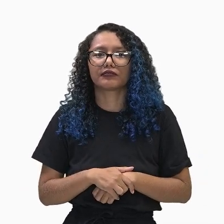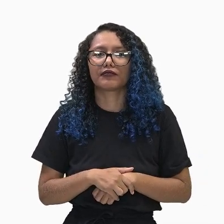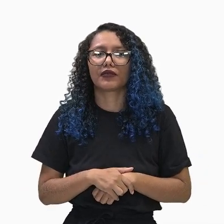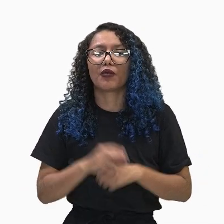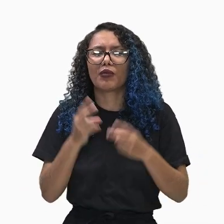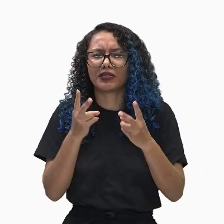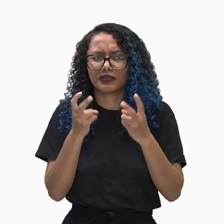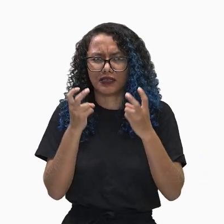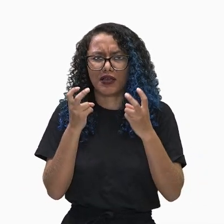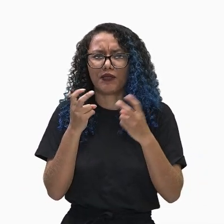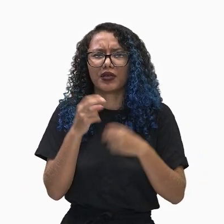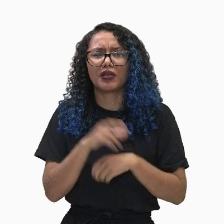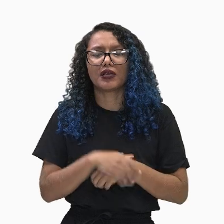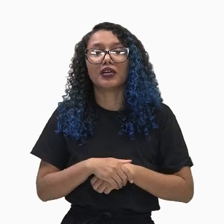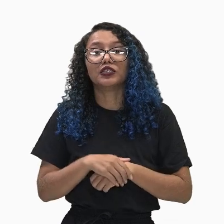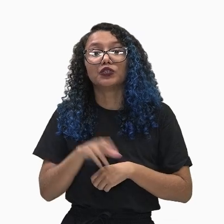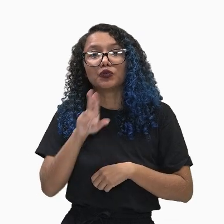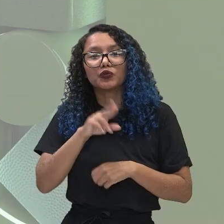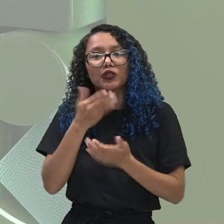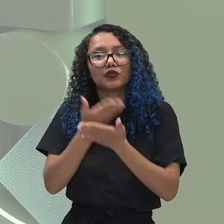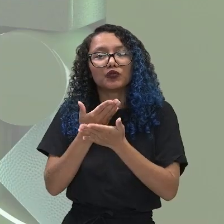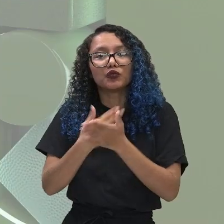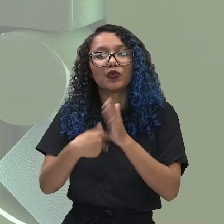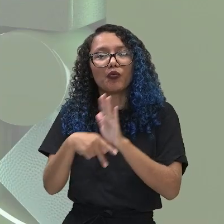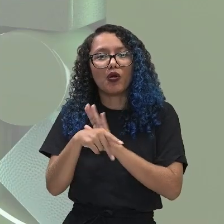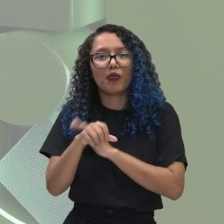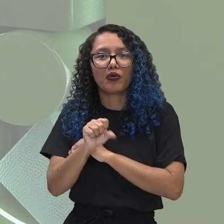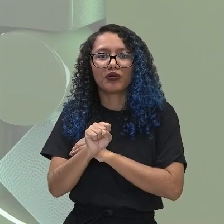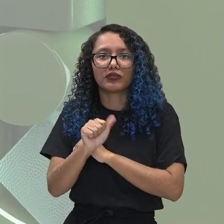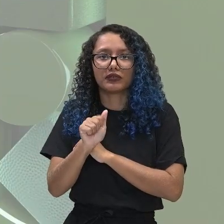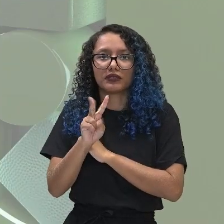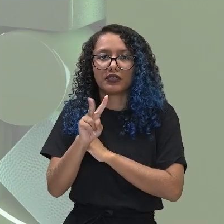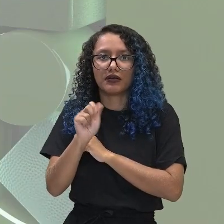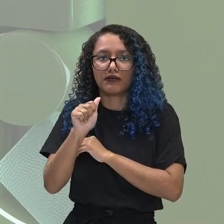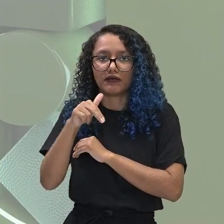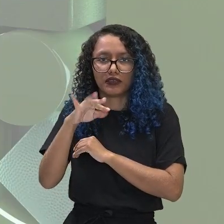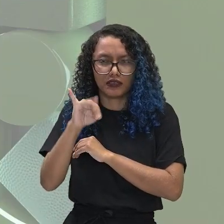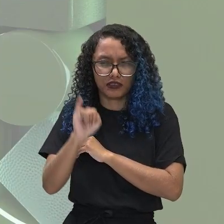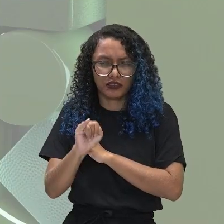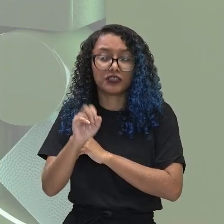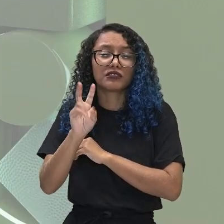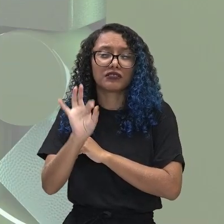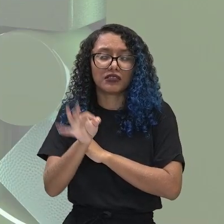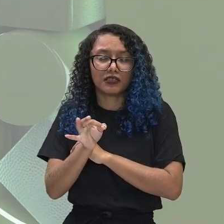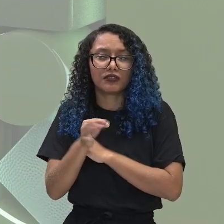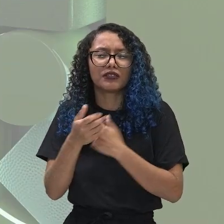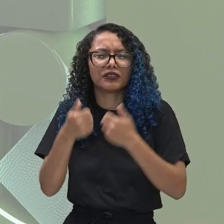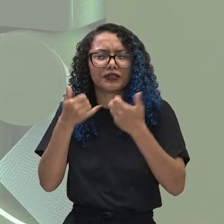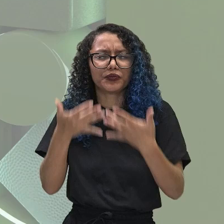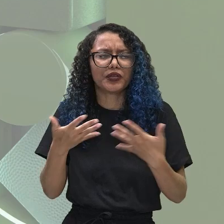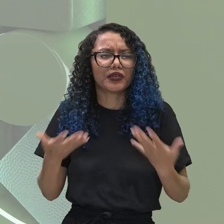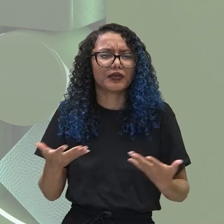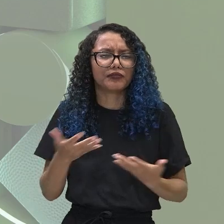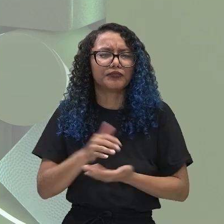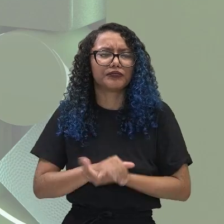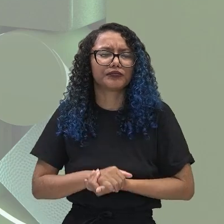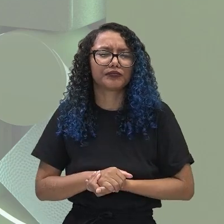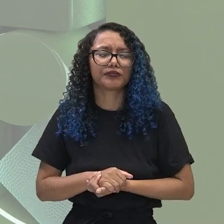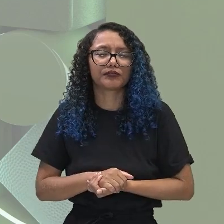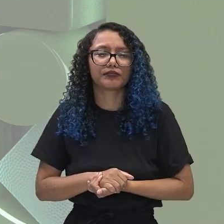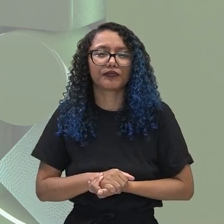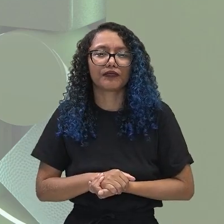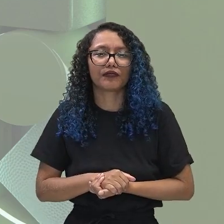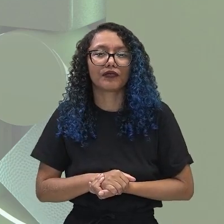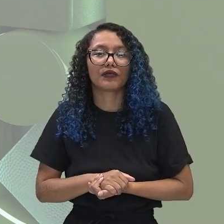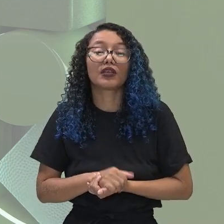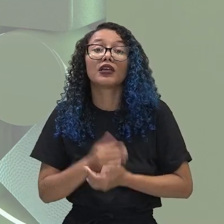nomenclatura de Savant-Arrhenius? Então, Savant-Arrhenius diz que esse processo de ganho